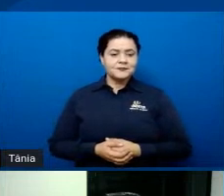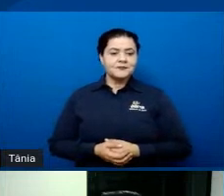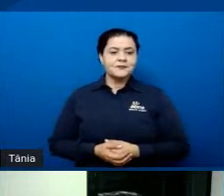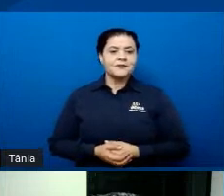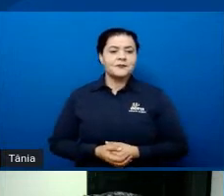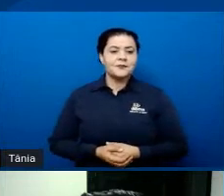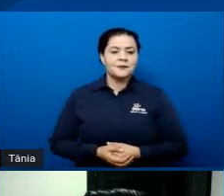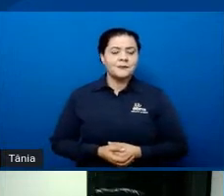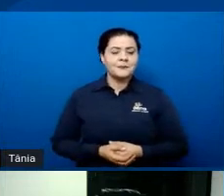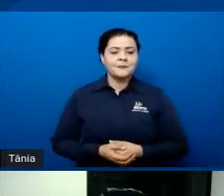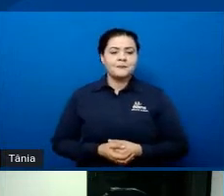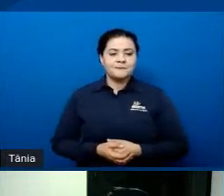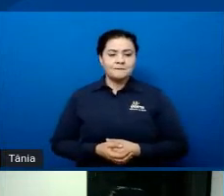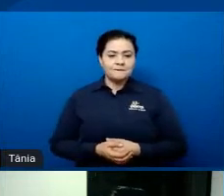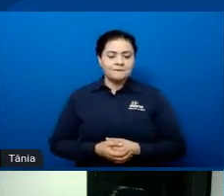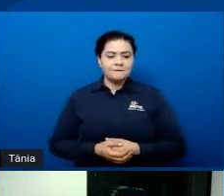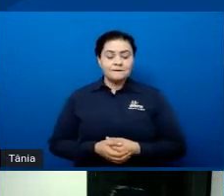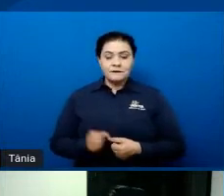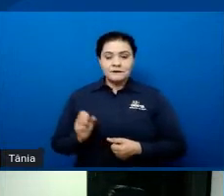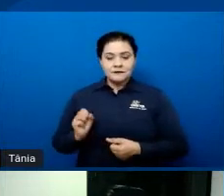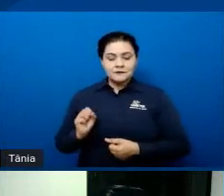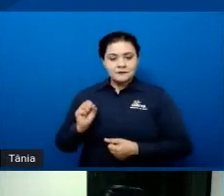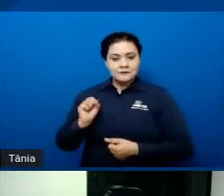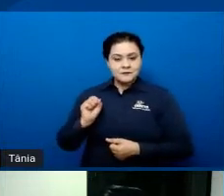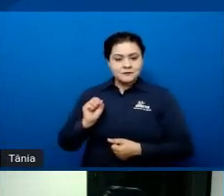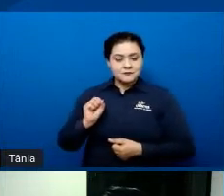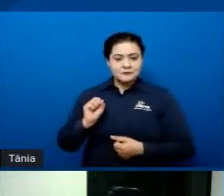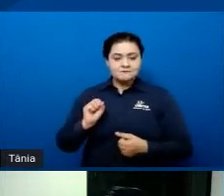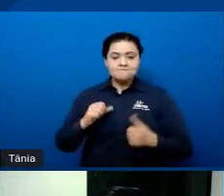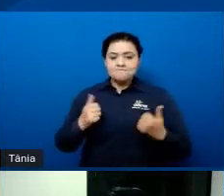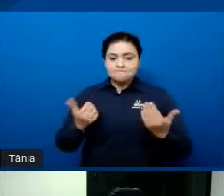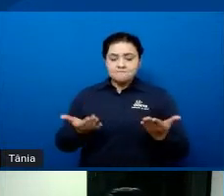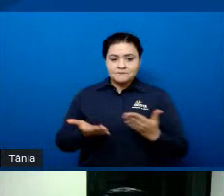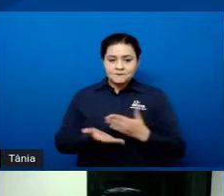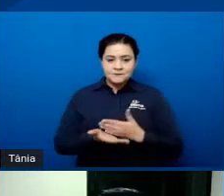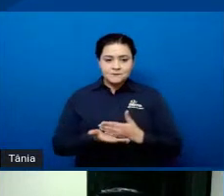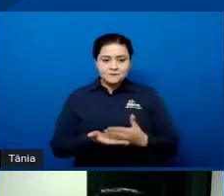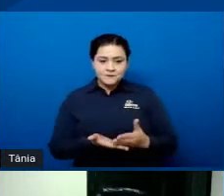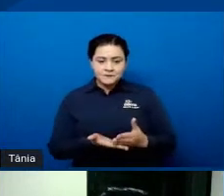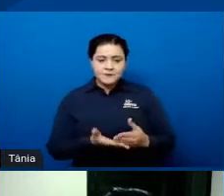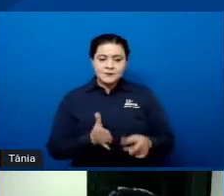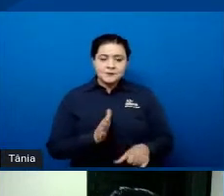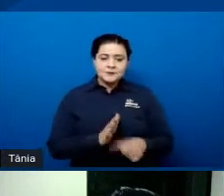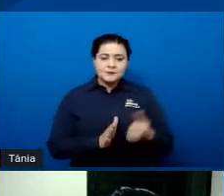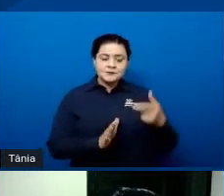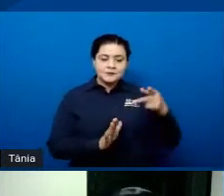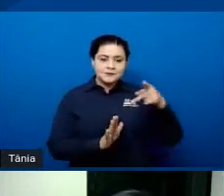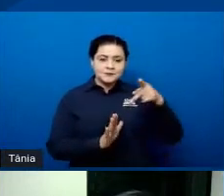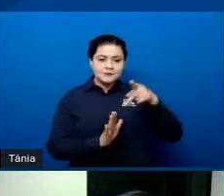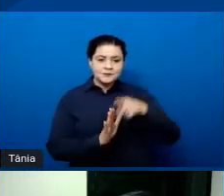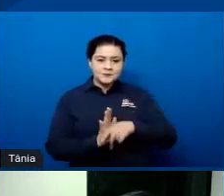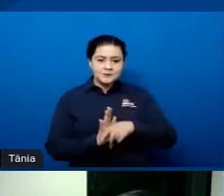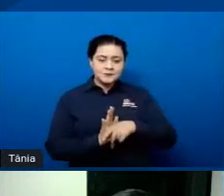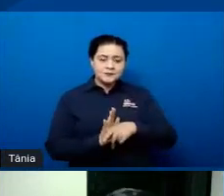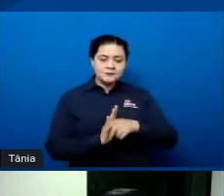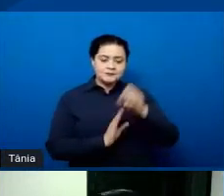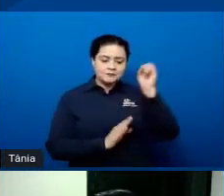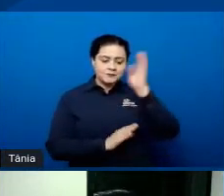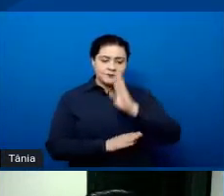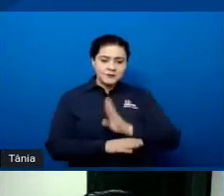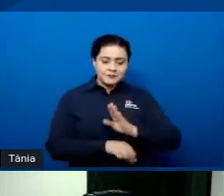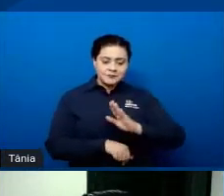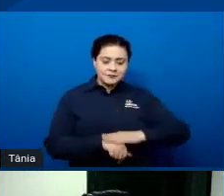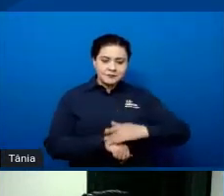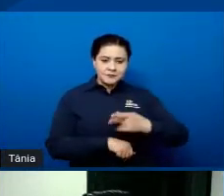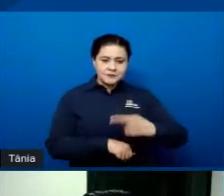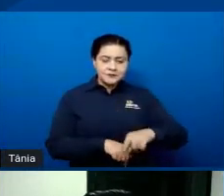o que acontece. Quando a gente começou nosso primeiro projeto de realidade aumentada com uma editora aqui do Brasil, né,